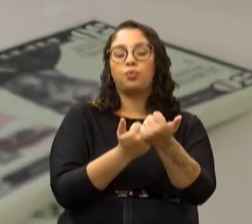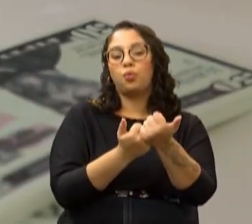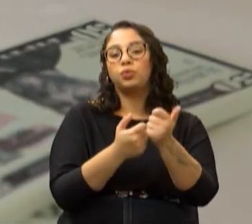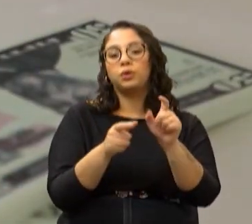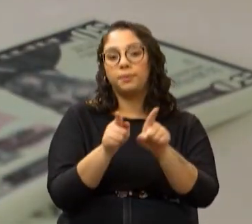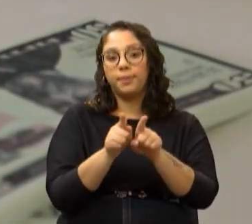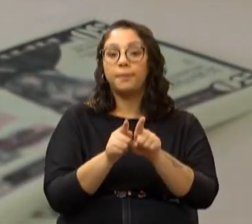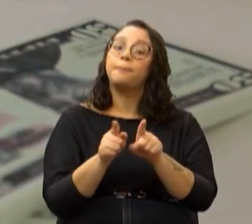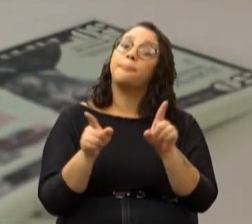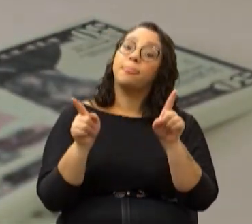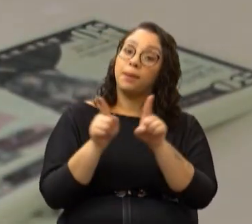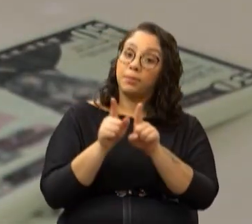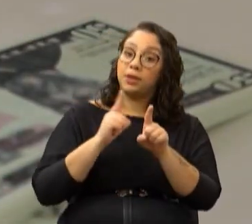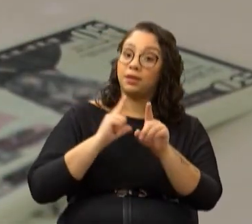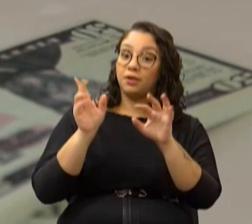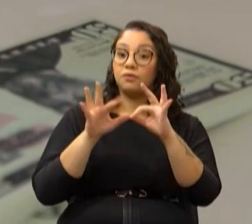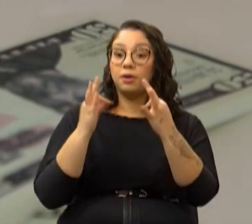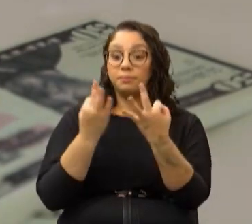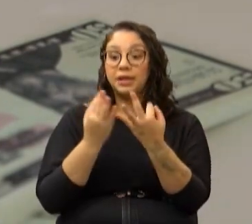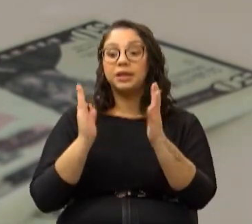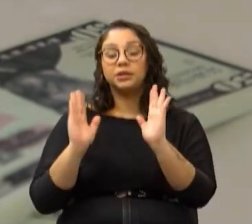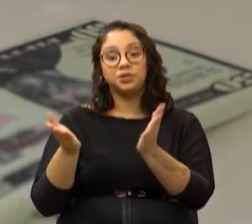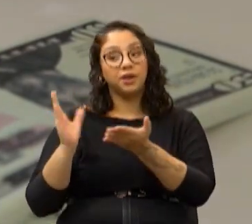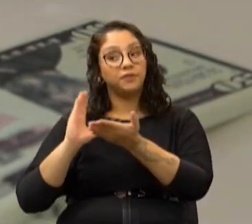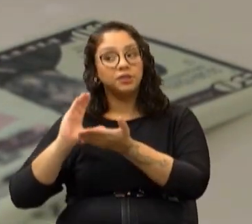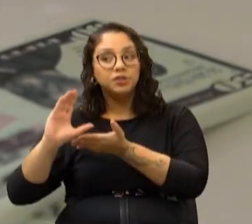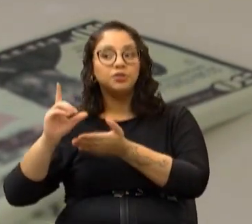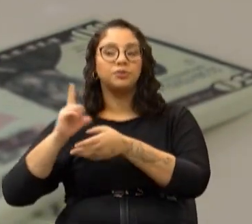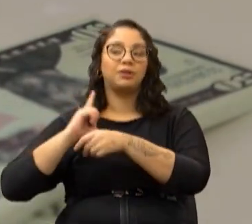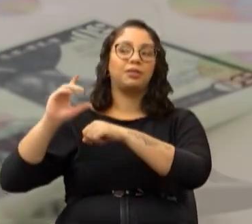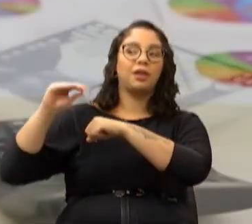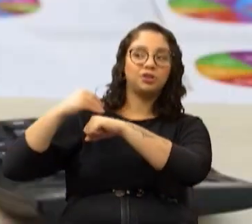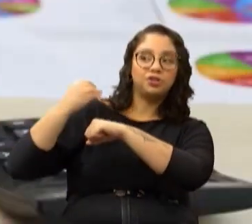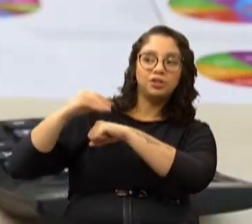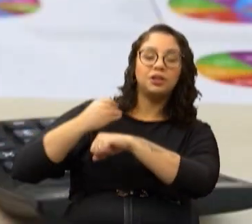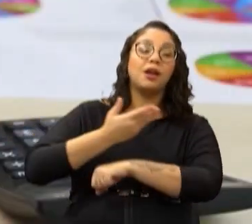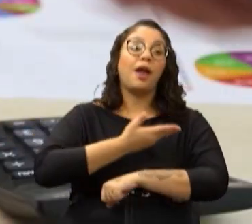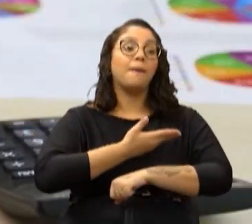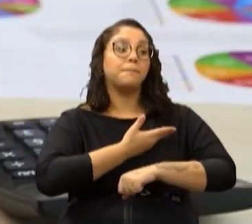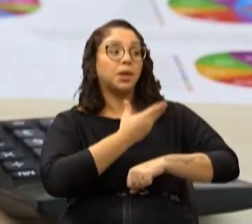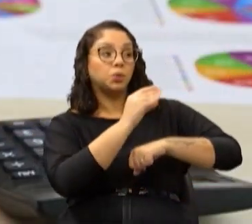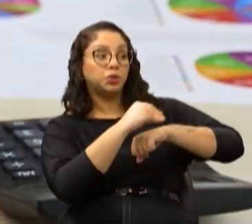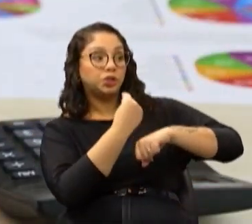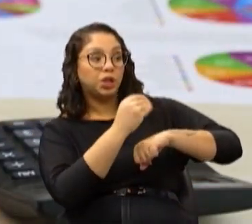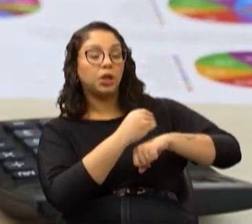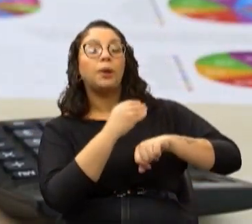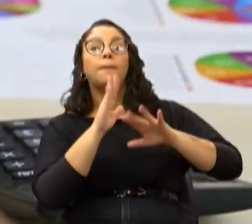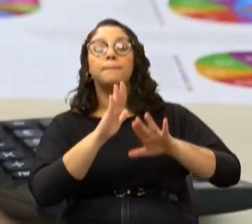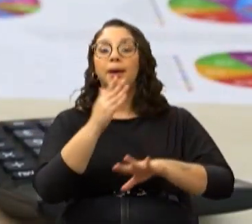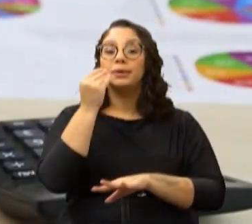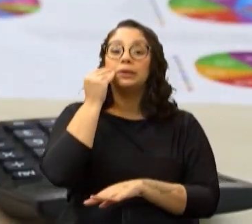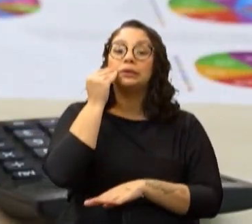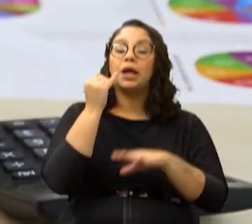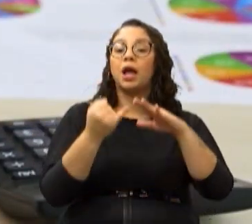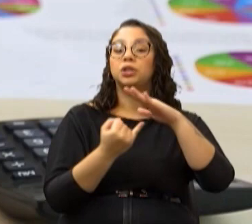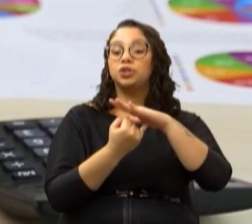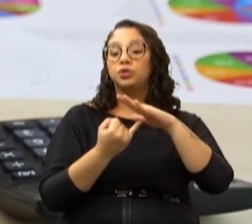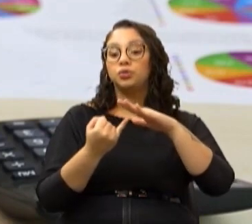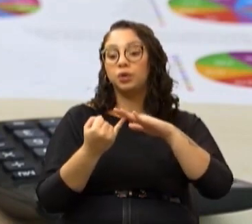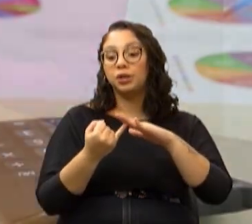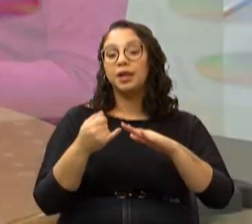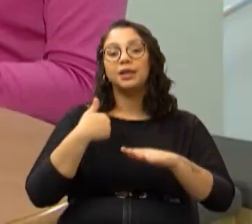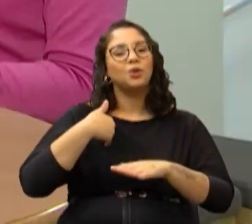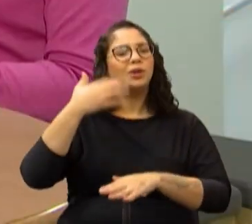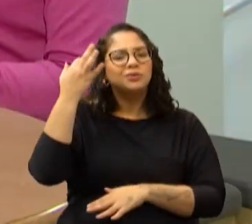tipo de consultoria. E é claro, a gente tem também os nossos familiares que já investiram, que vão saber passar uma dica, os amigos, né? Mas